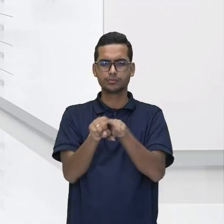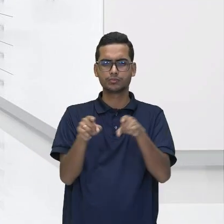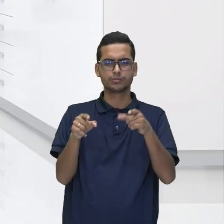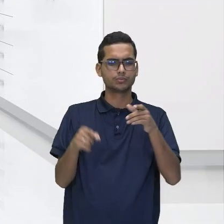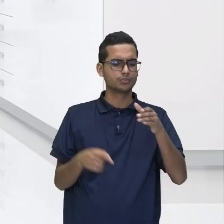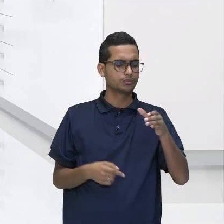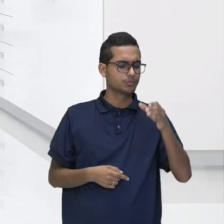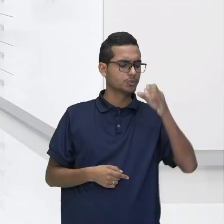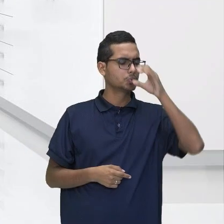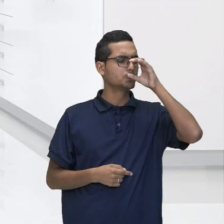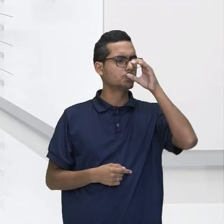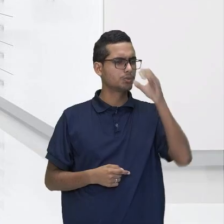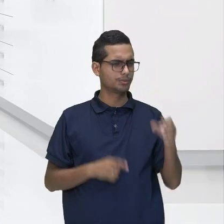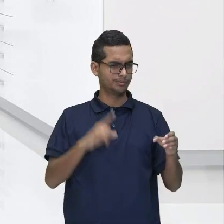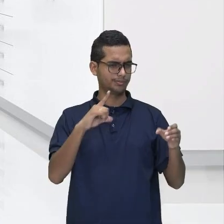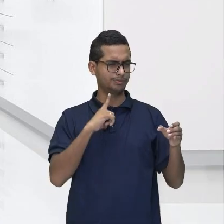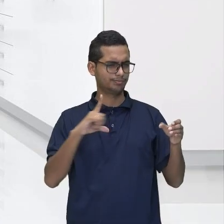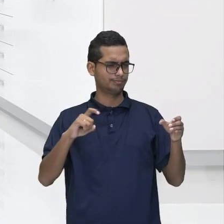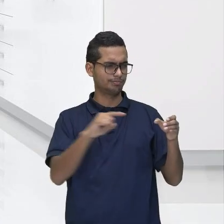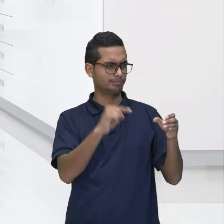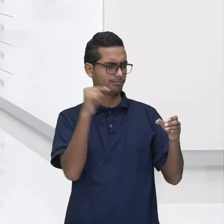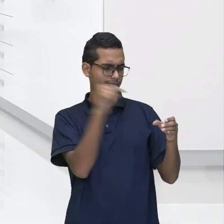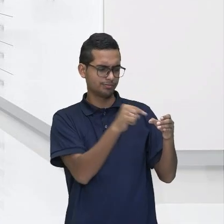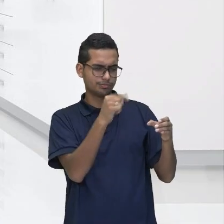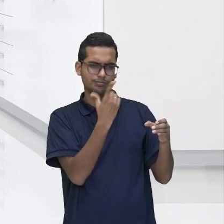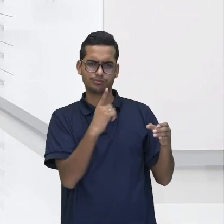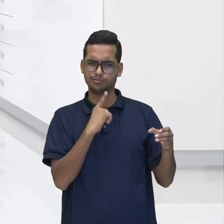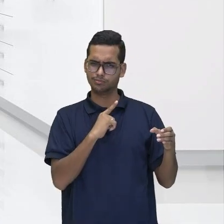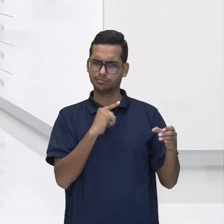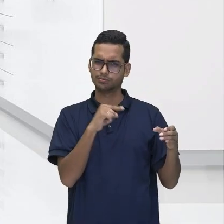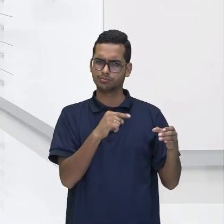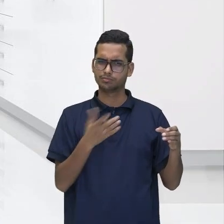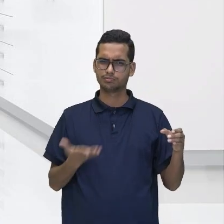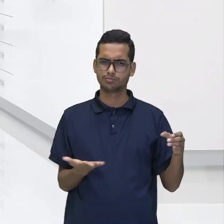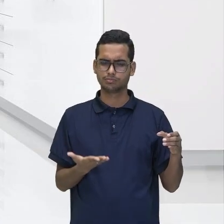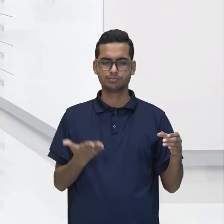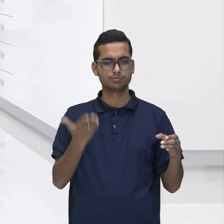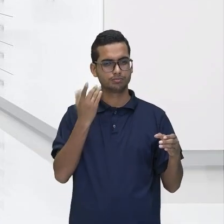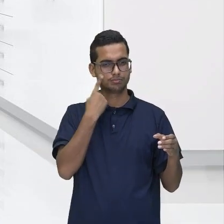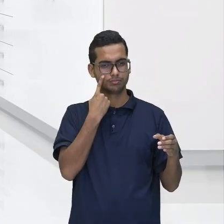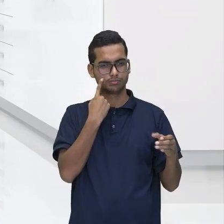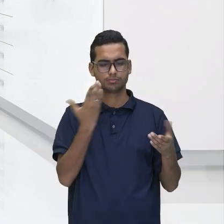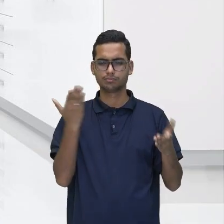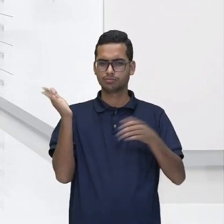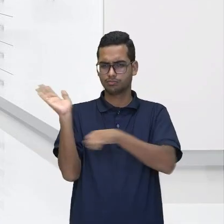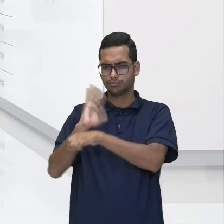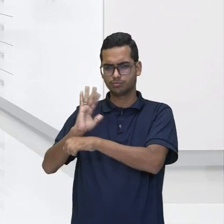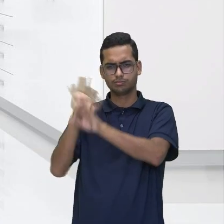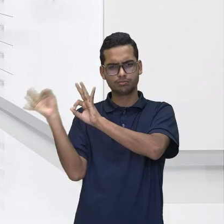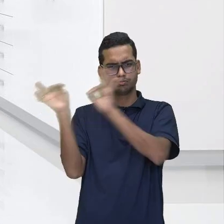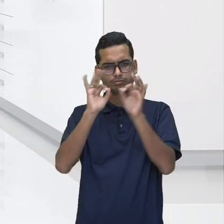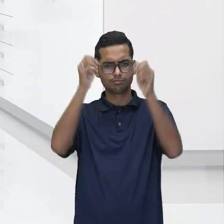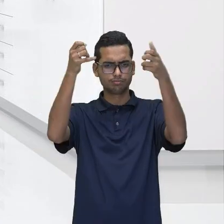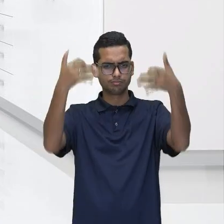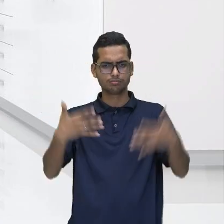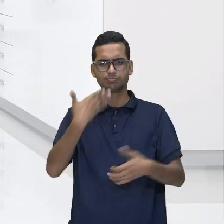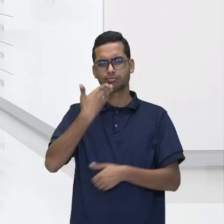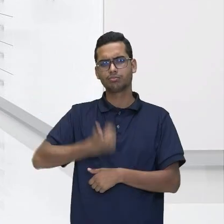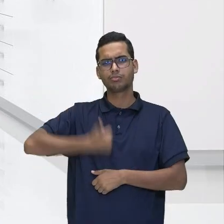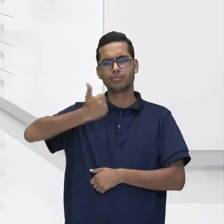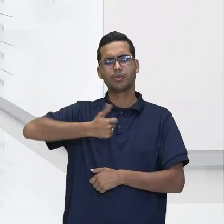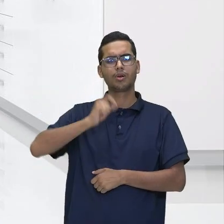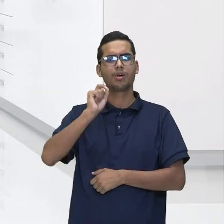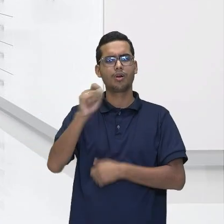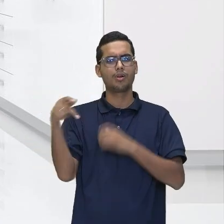são higienizados, será se tem micro-organismo ali? Vamos ver um vídeo que vai explicar um pouco melhor